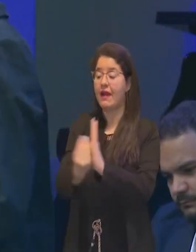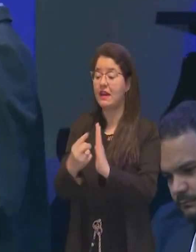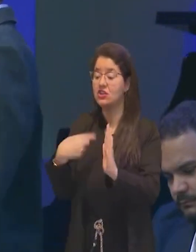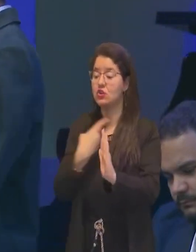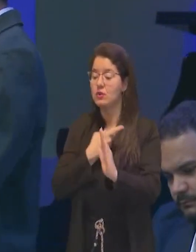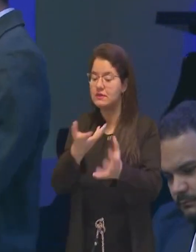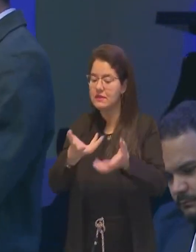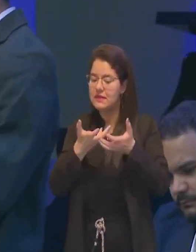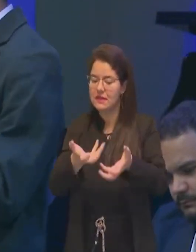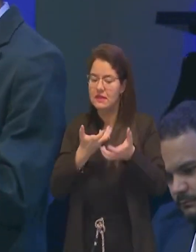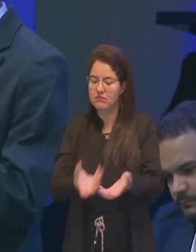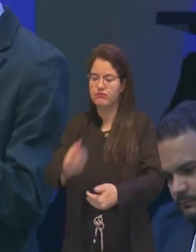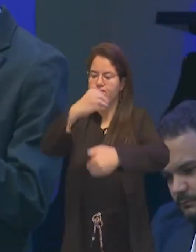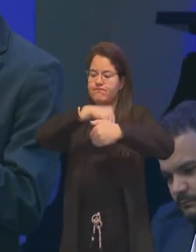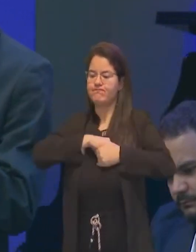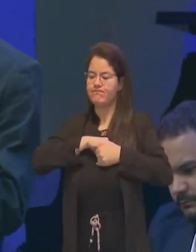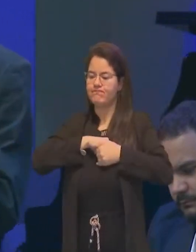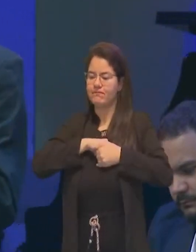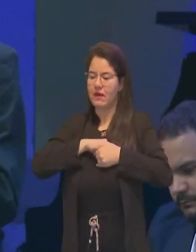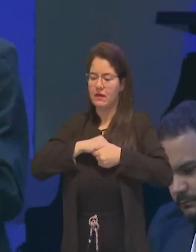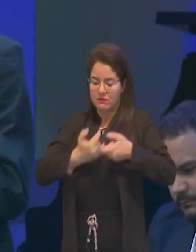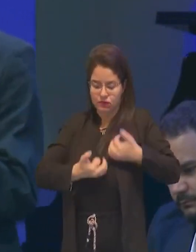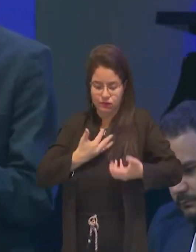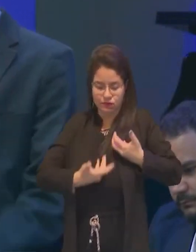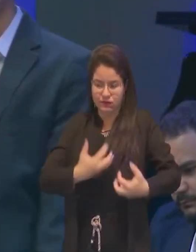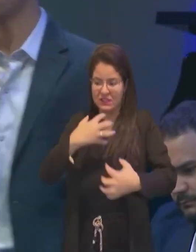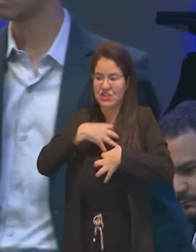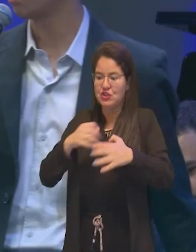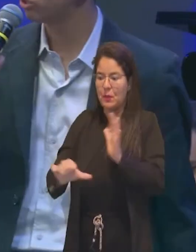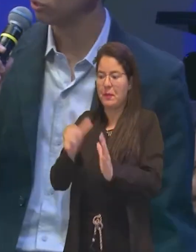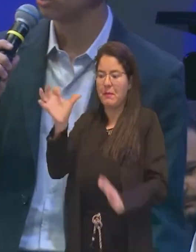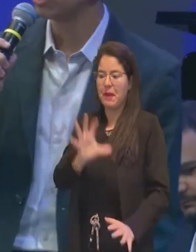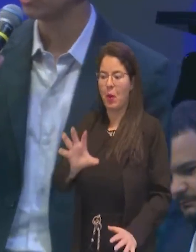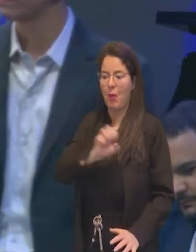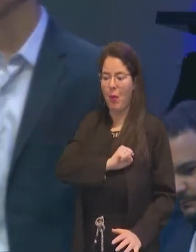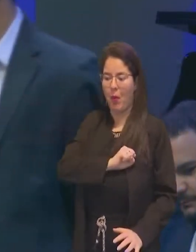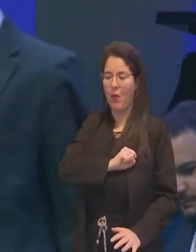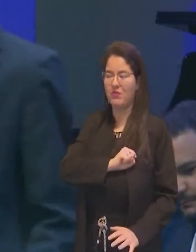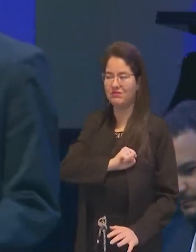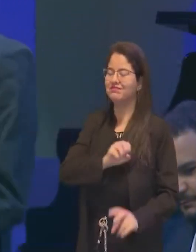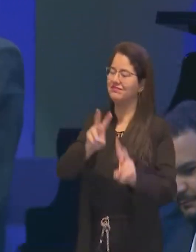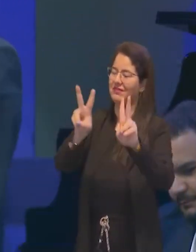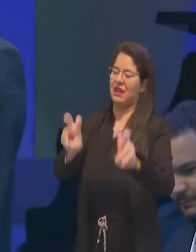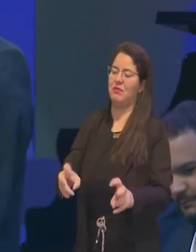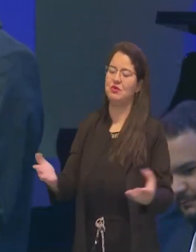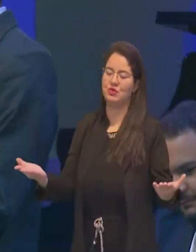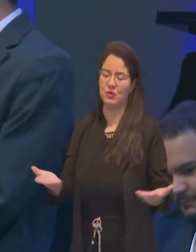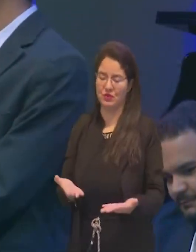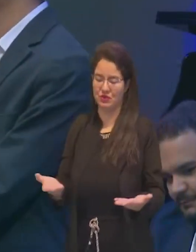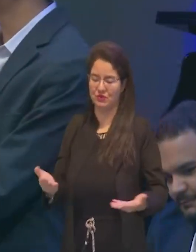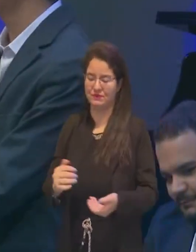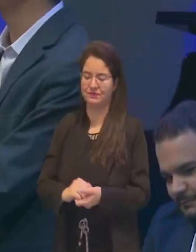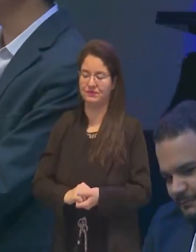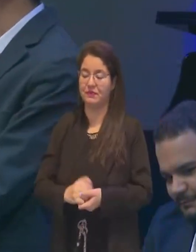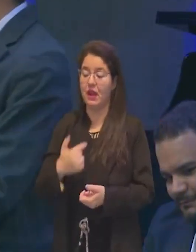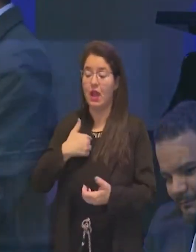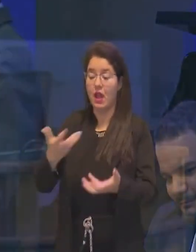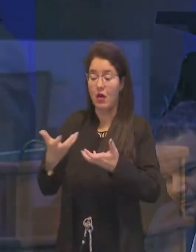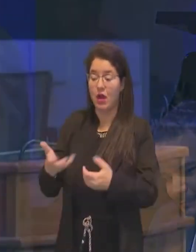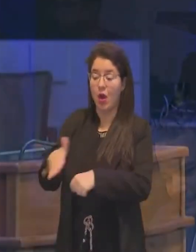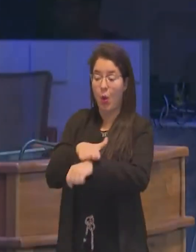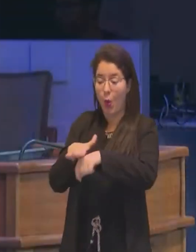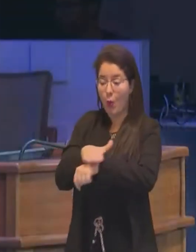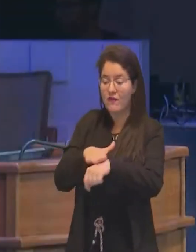ser, reacendendo a chama do primeiro amor, é o nosso tema de hoje. E eu quero conversar um pouco